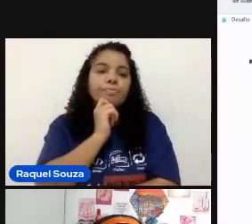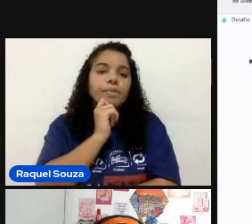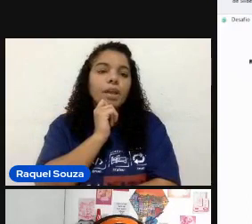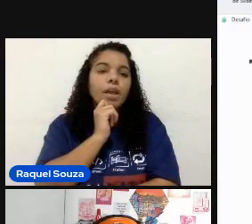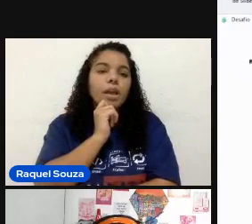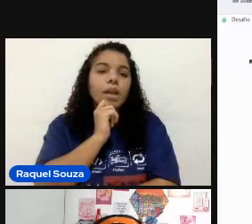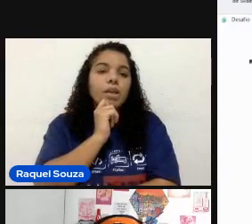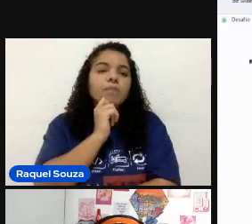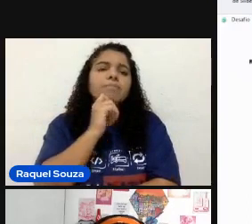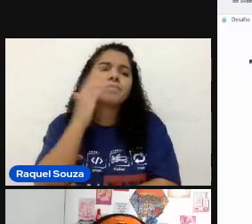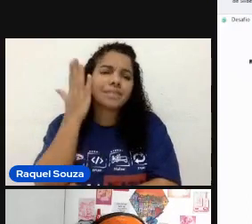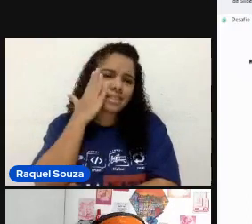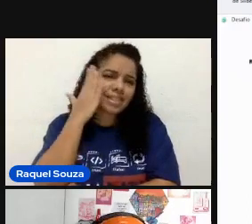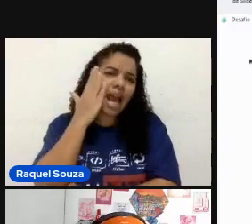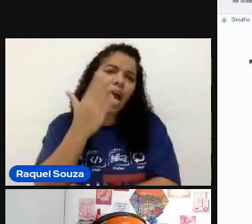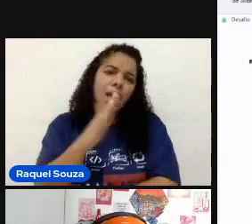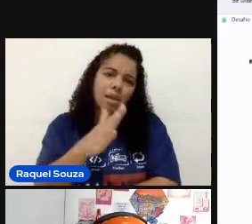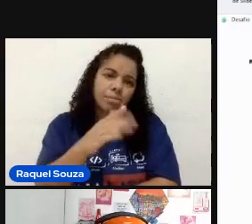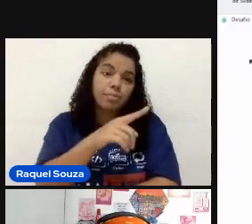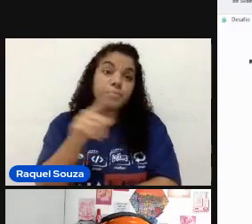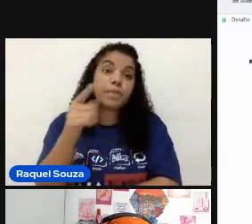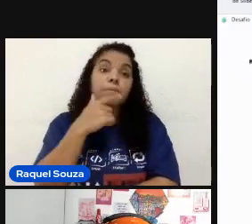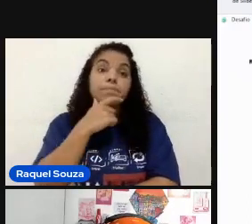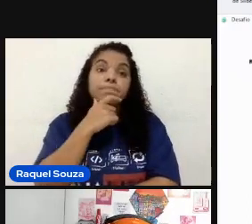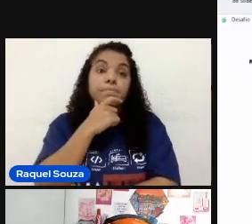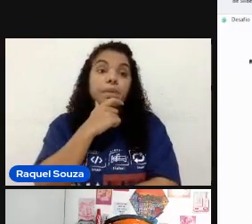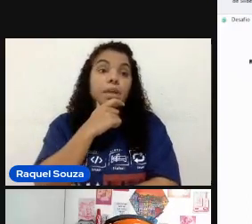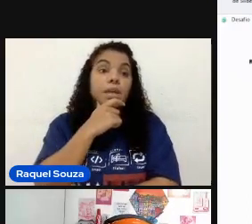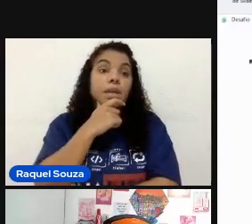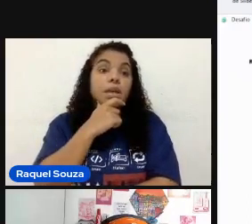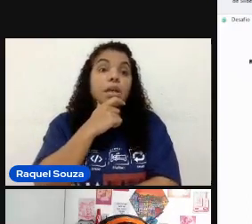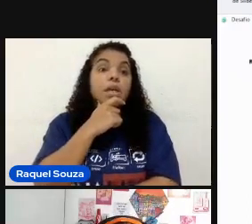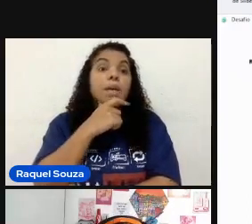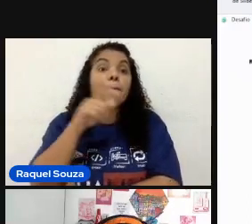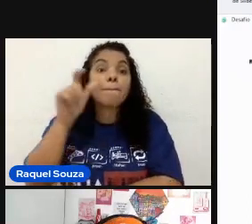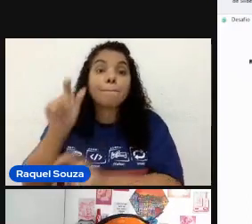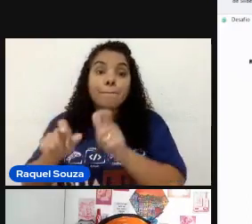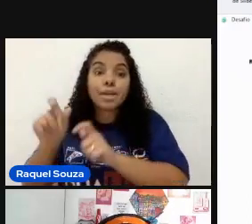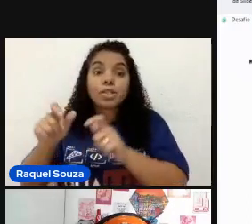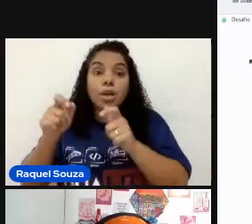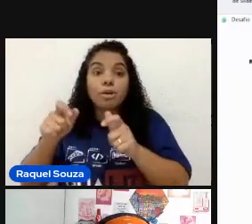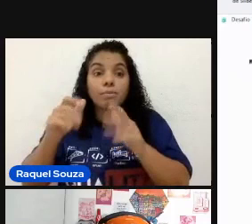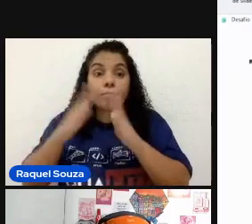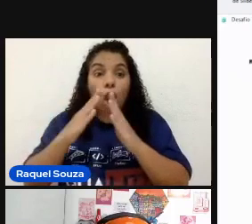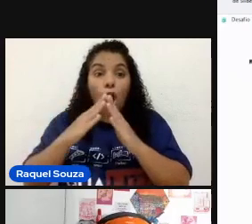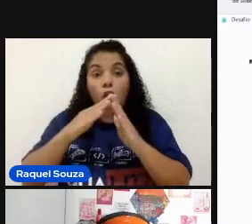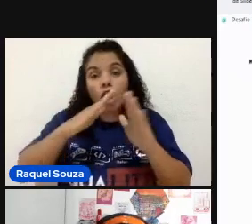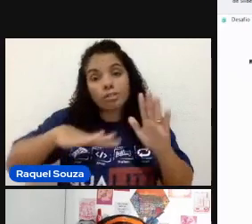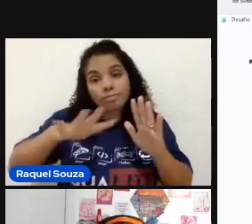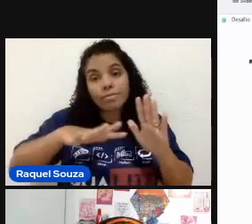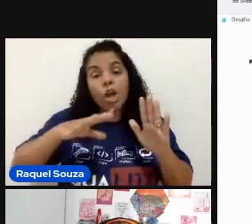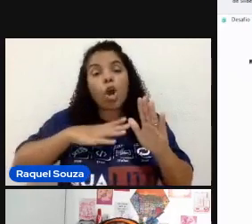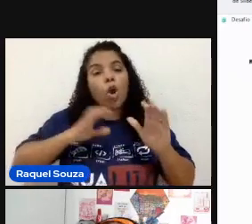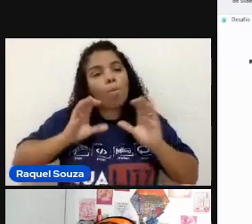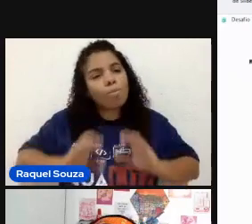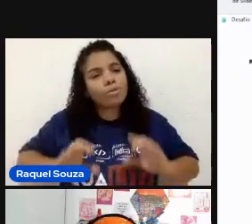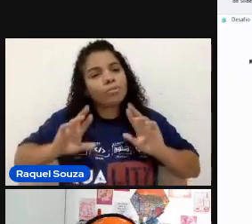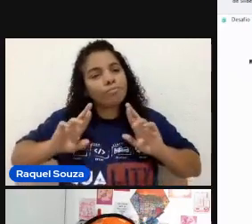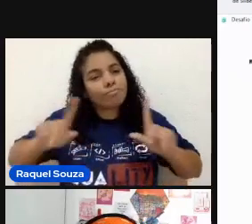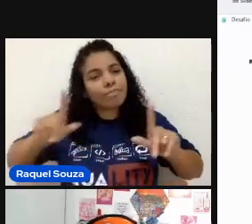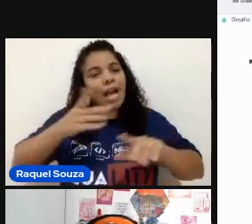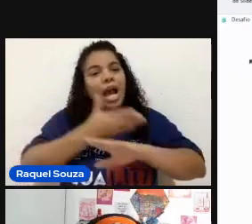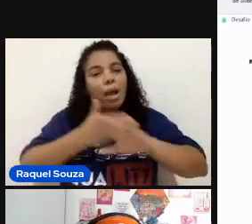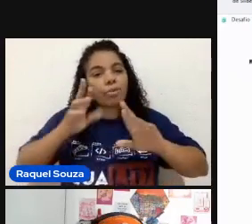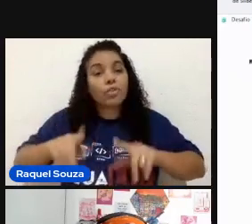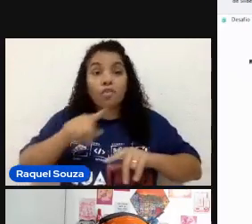meio que sabe que são pessoas morando em zonas diferentes, com comportamentos e hábitos diferentes. Para vocês que não são do Rio de